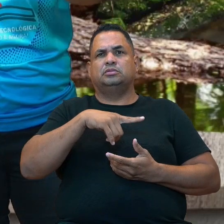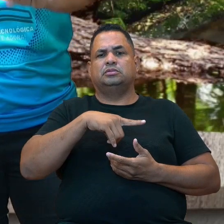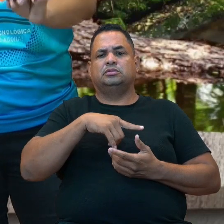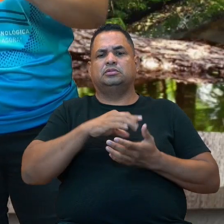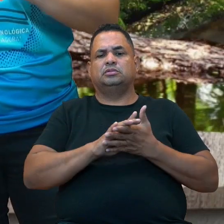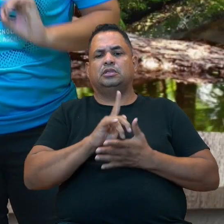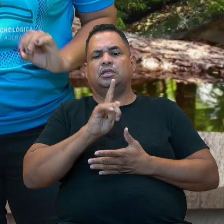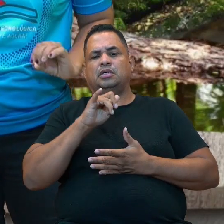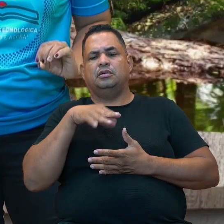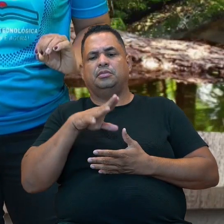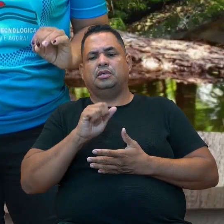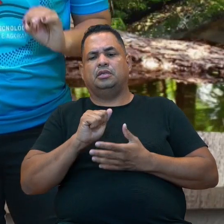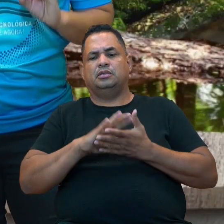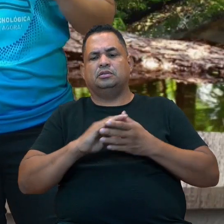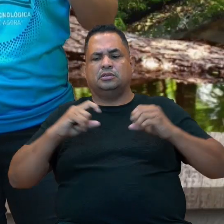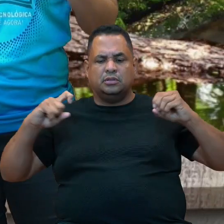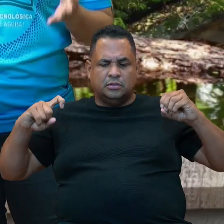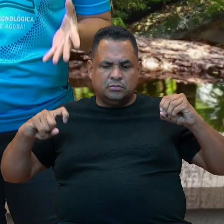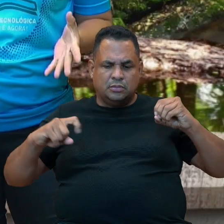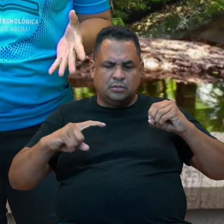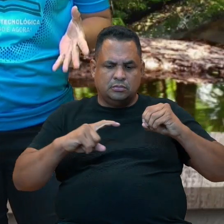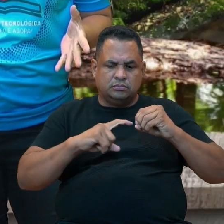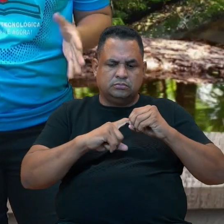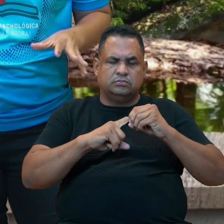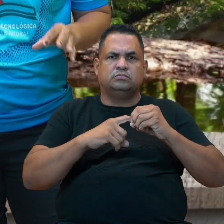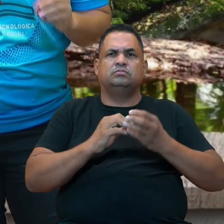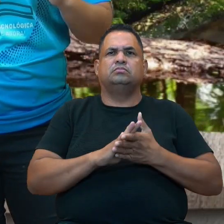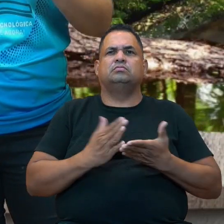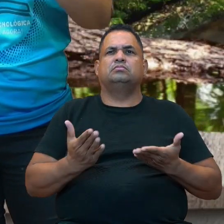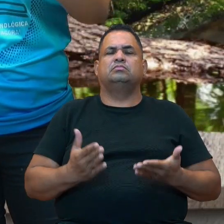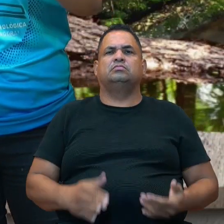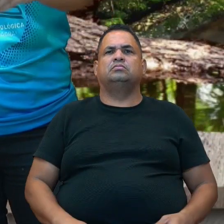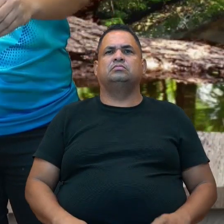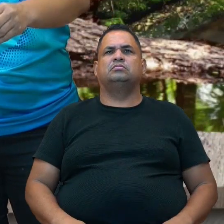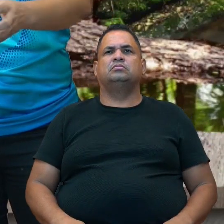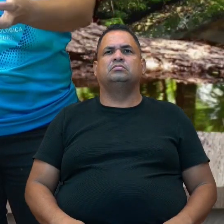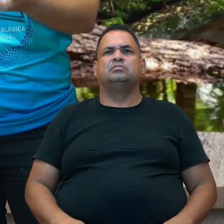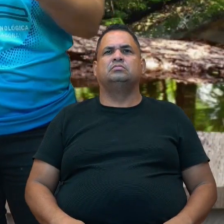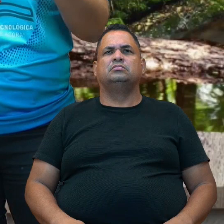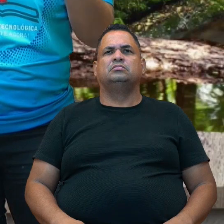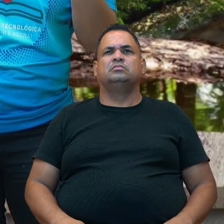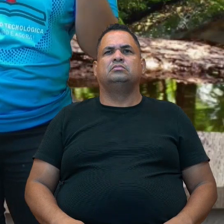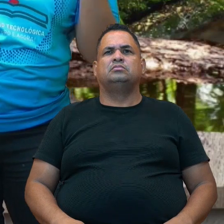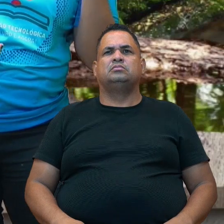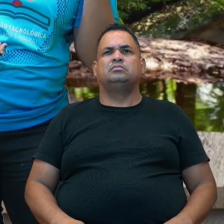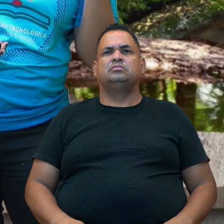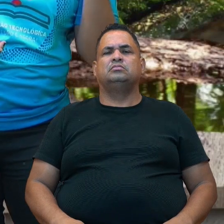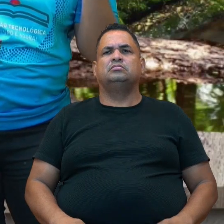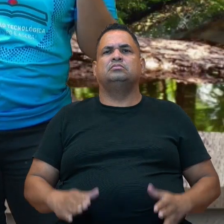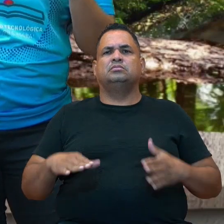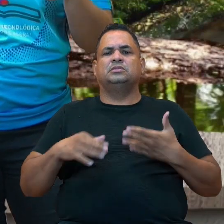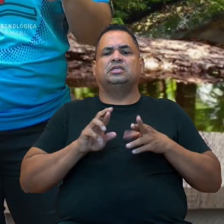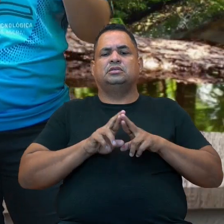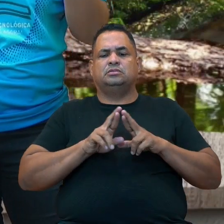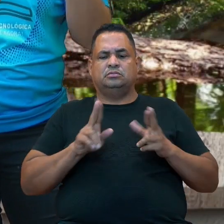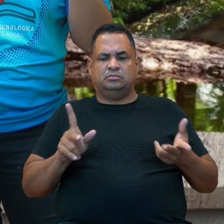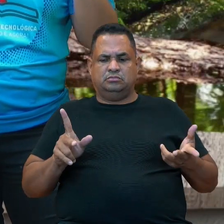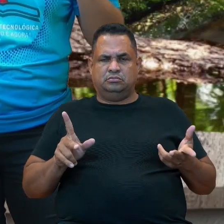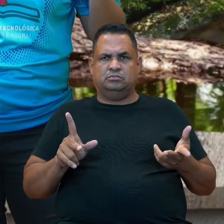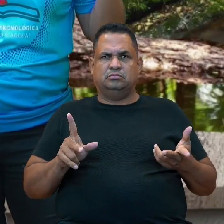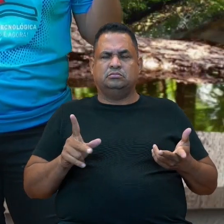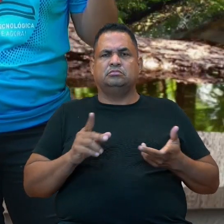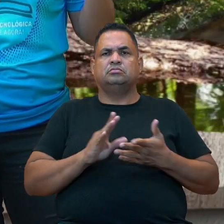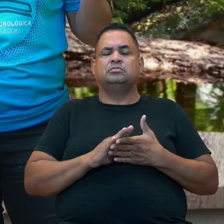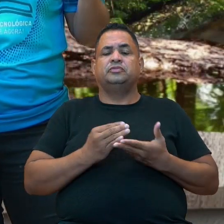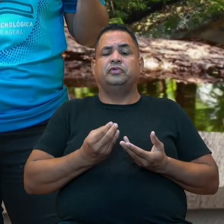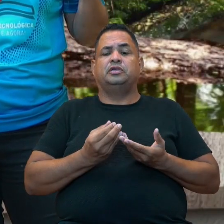gametas, tem processo de fecundação, aí isso tem uma vantagem, porque elas são diferentes das células ou do ser vivo